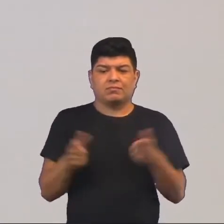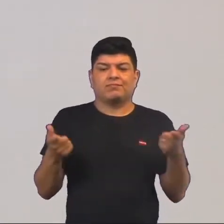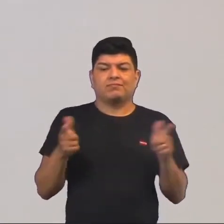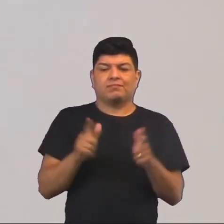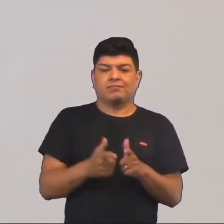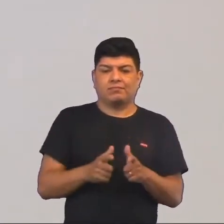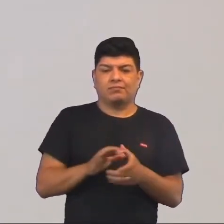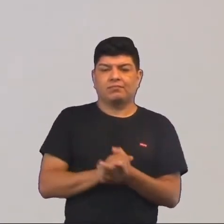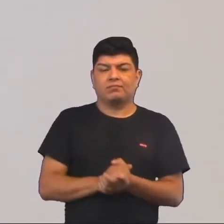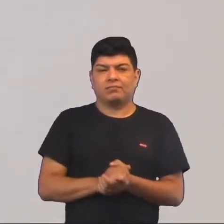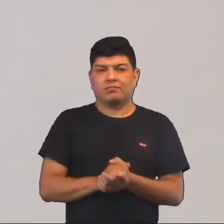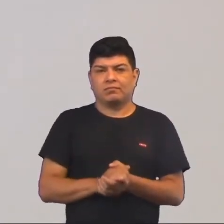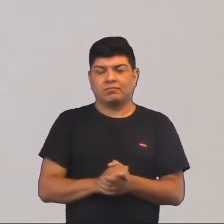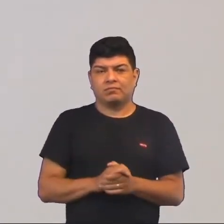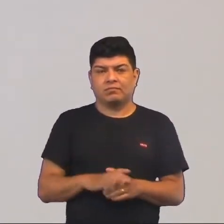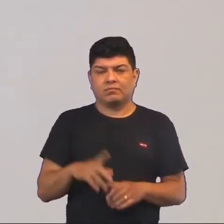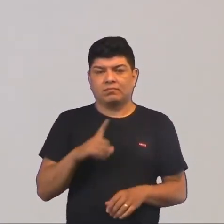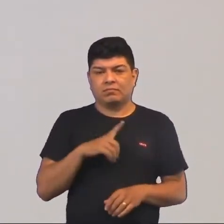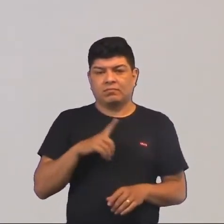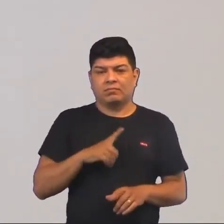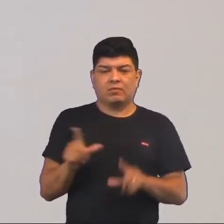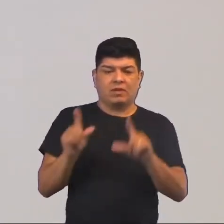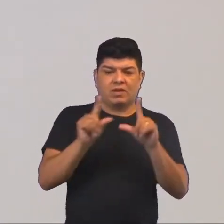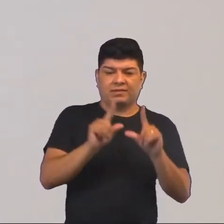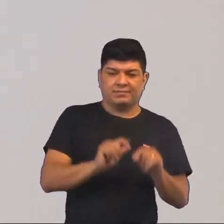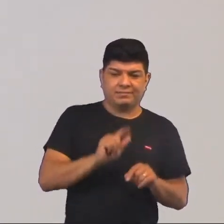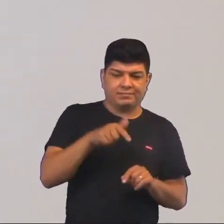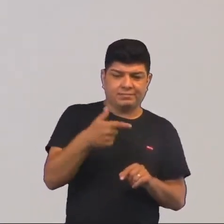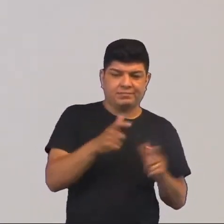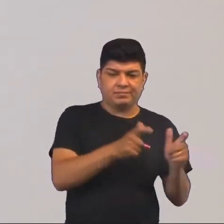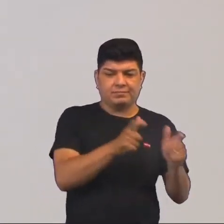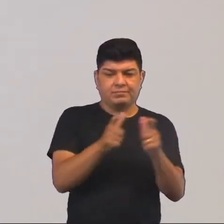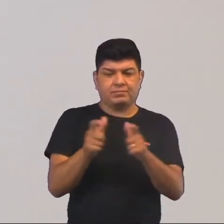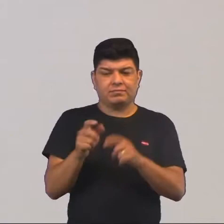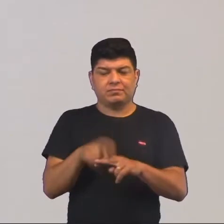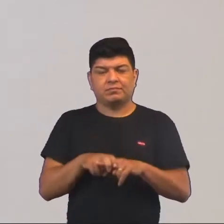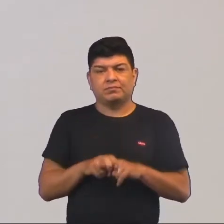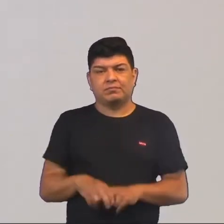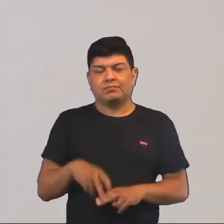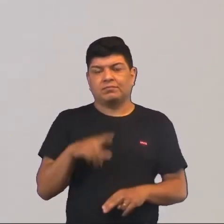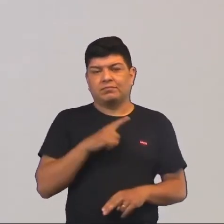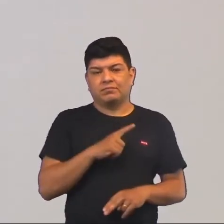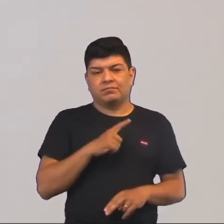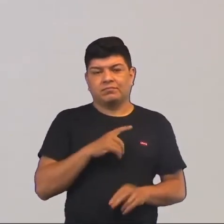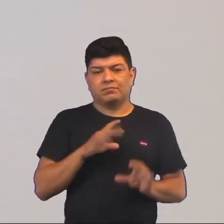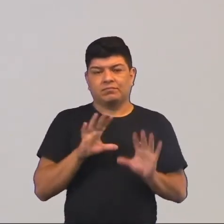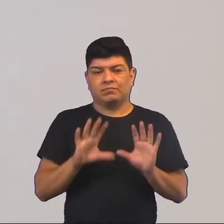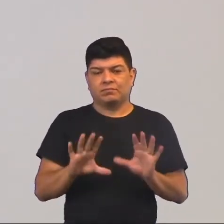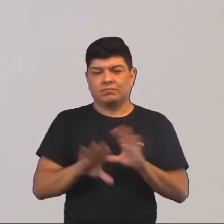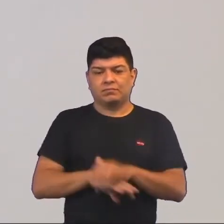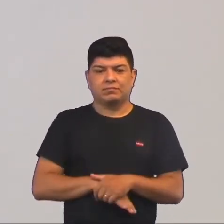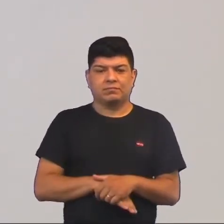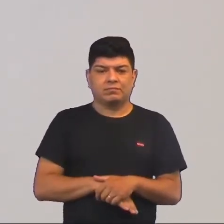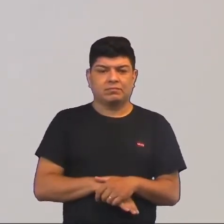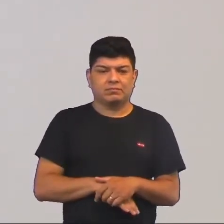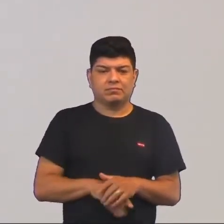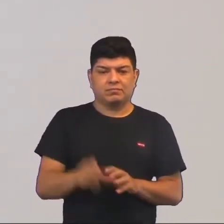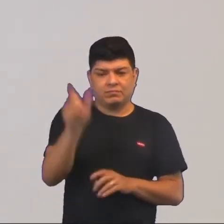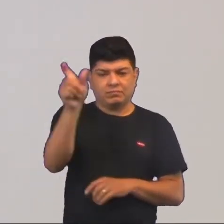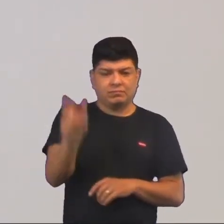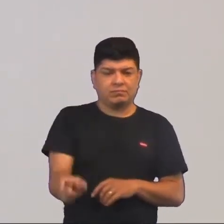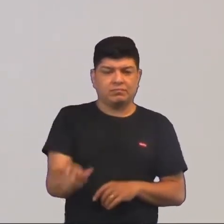Vai em regiões que são semiáridas menores ainda. Então esse é um dos